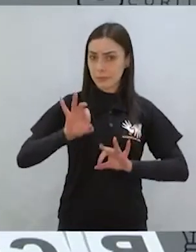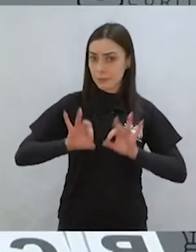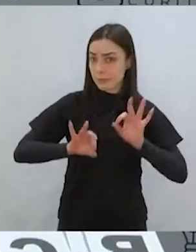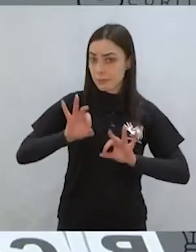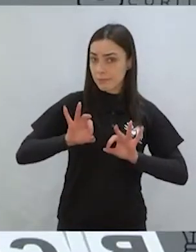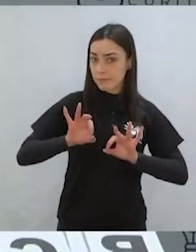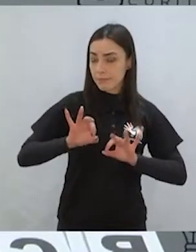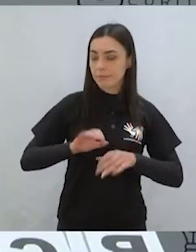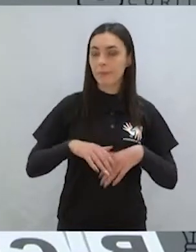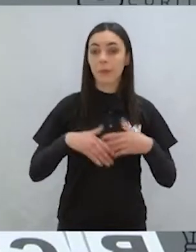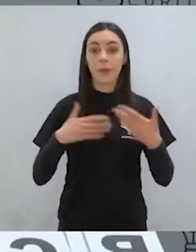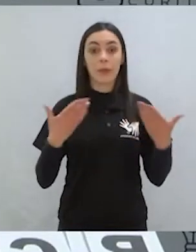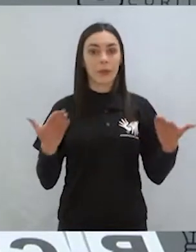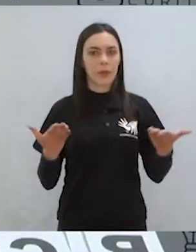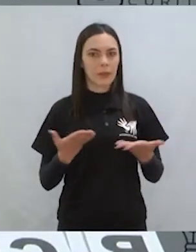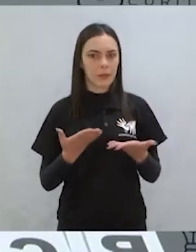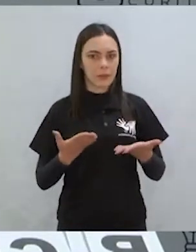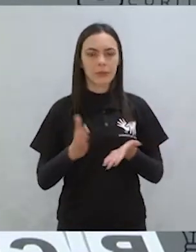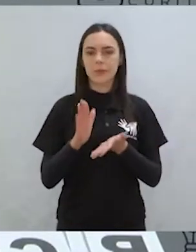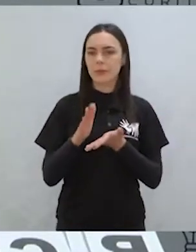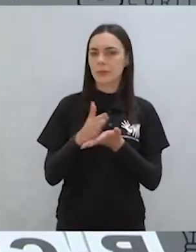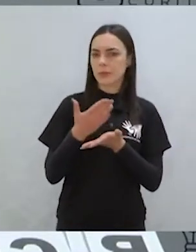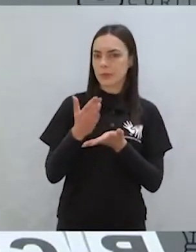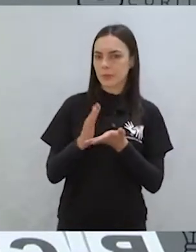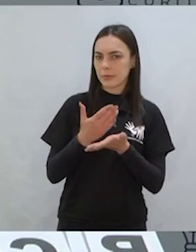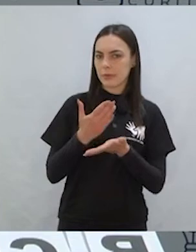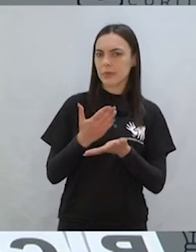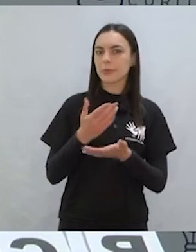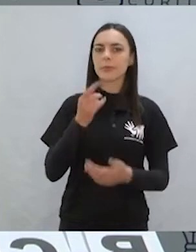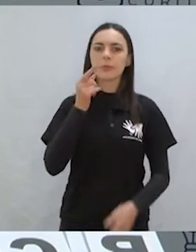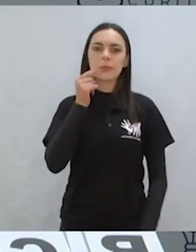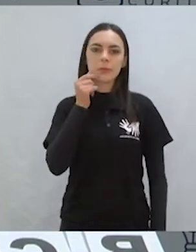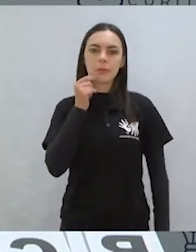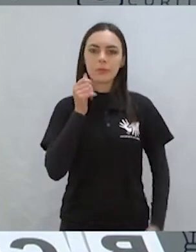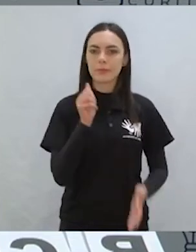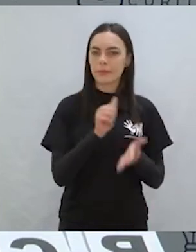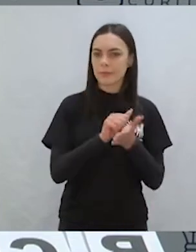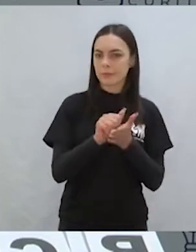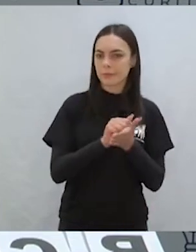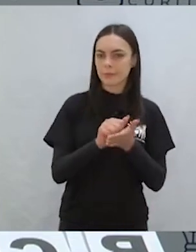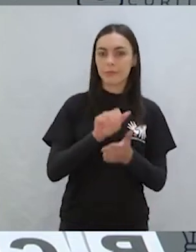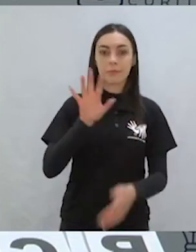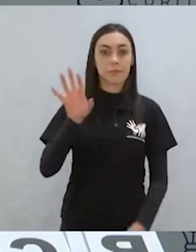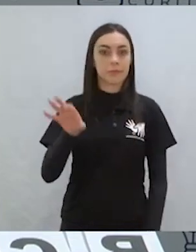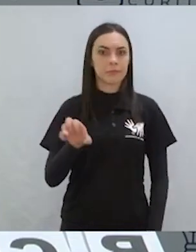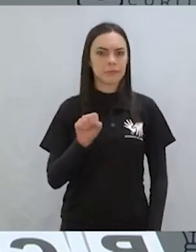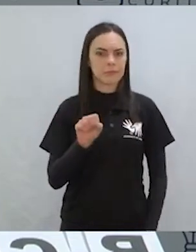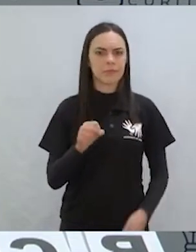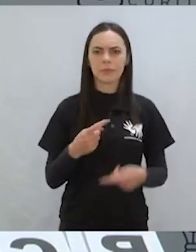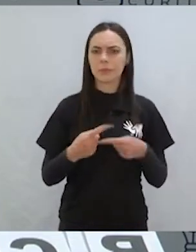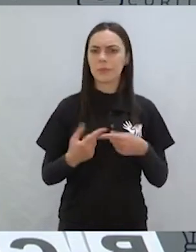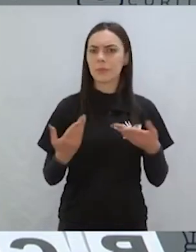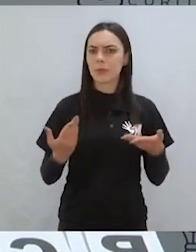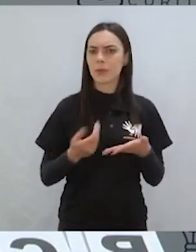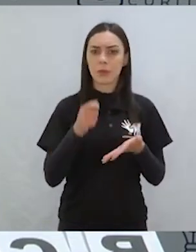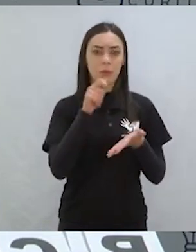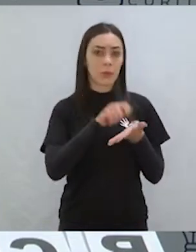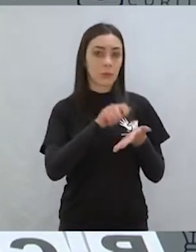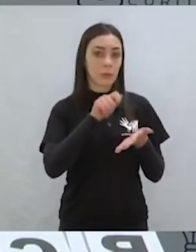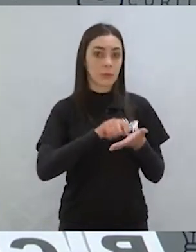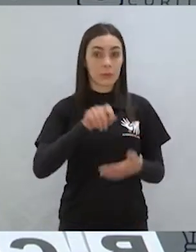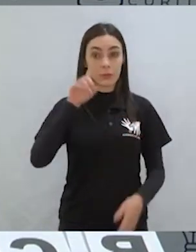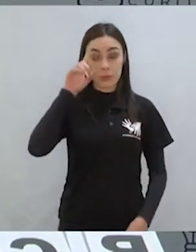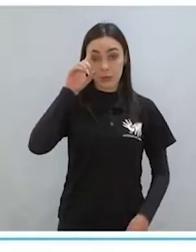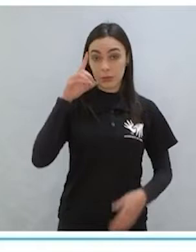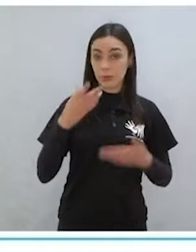preparar uns materiais. Agora, peguem o caderno, o lápis e a borracha, porque nós vamos